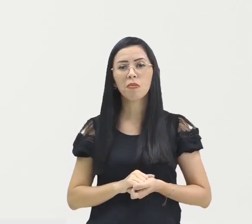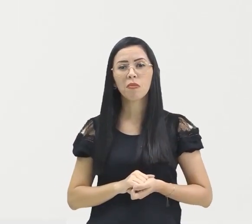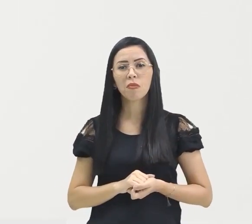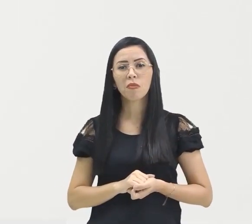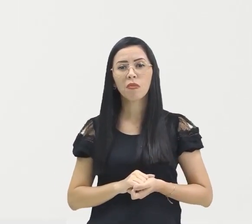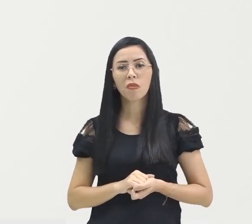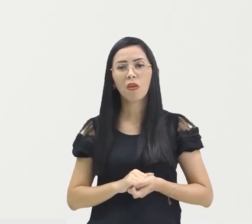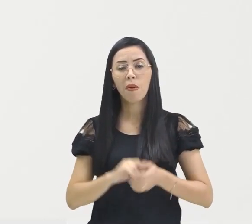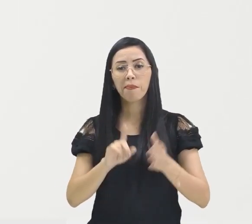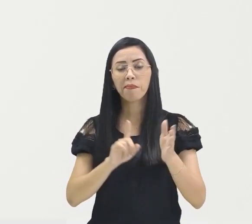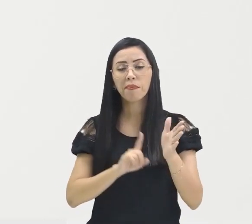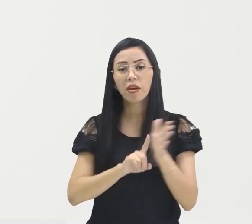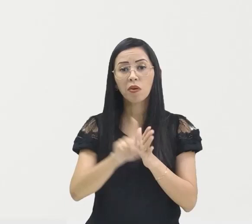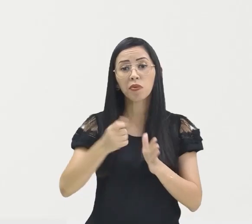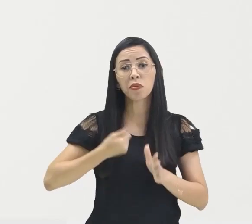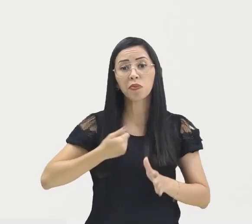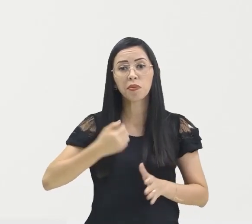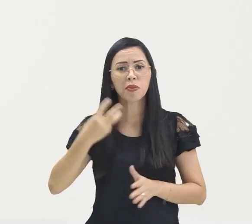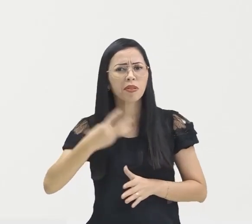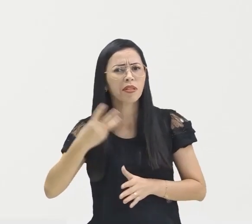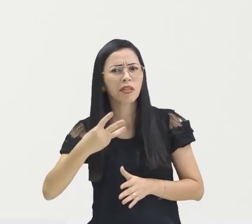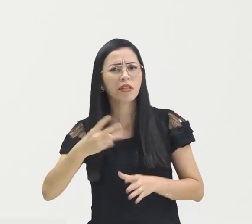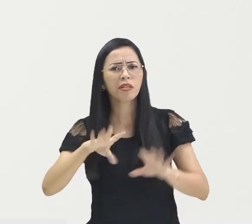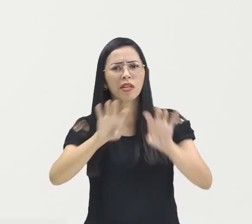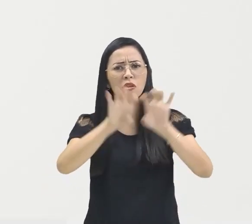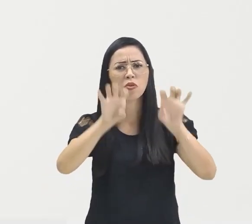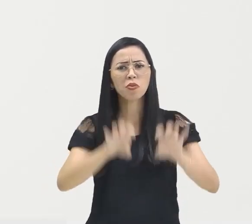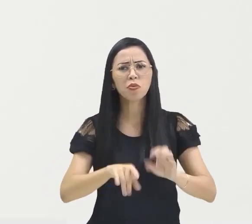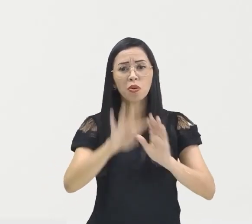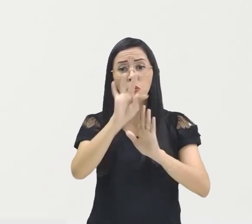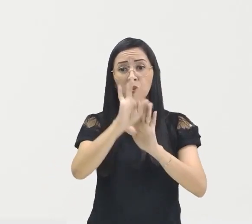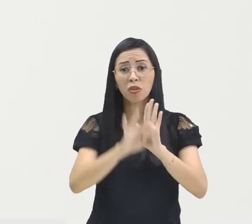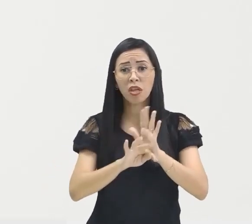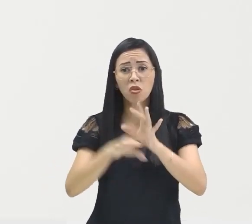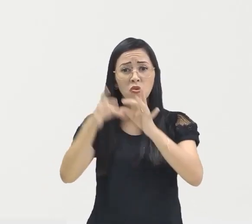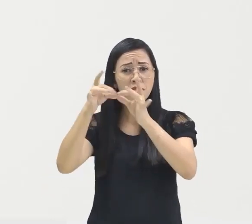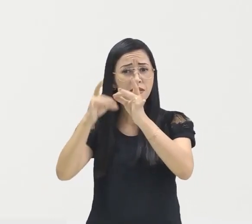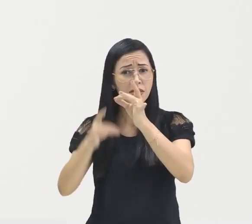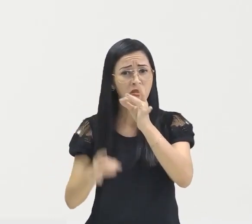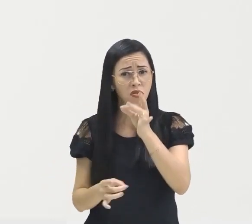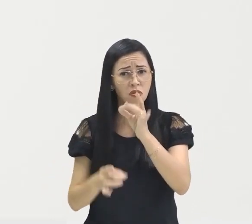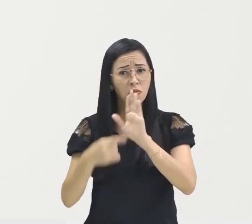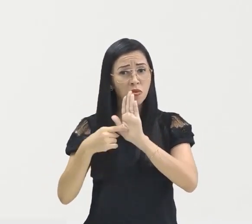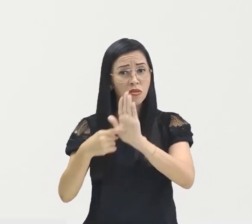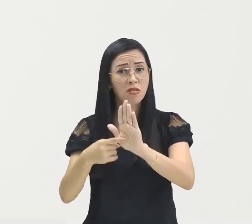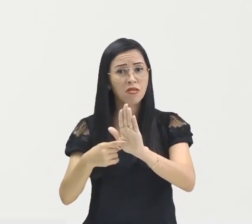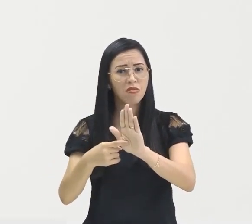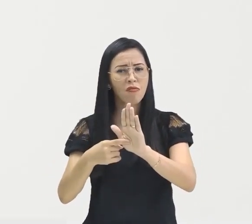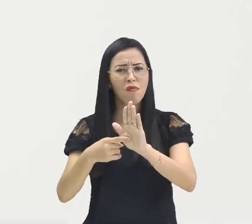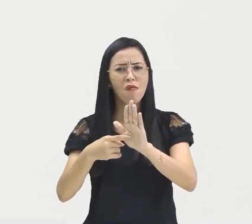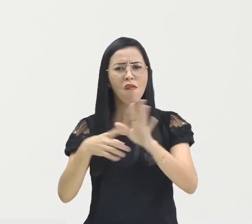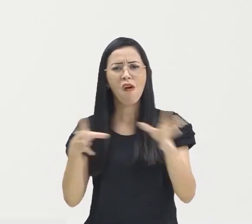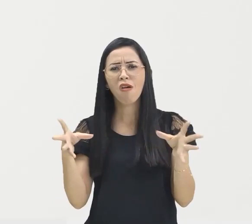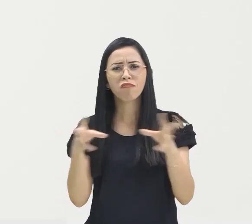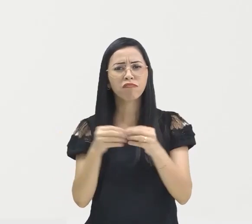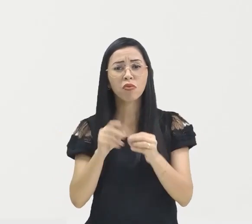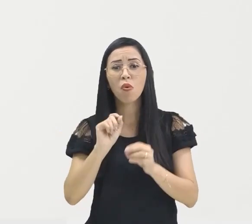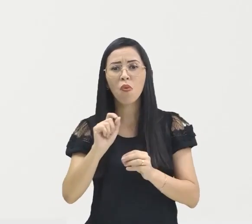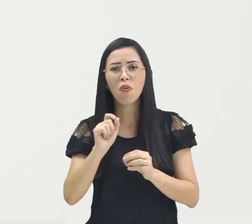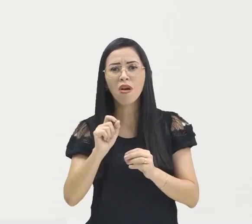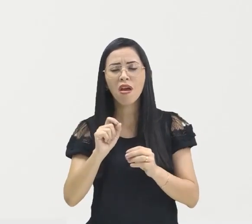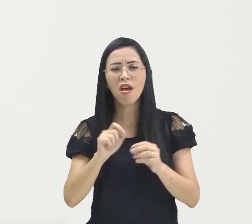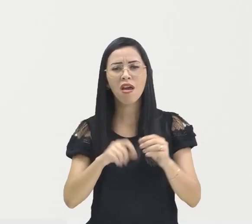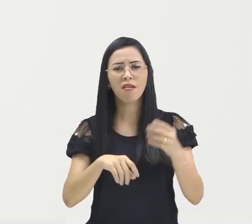A estrutura de um texto dissertativo expositivo é basicamente... Vem o assunto, o contexto